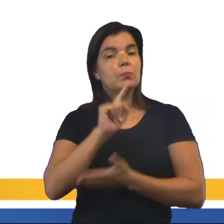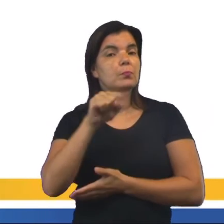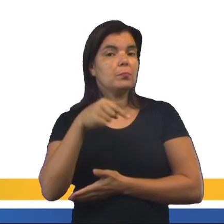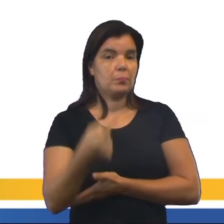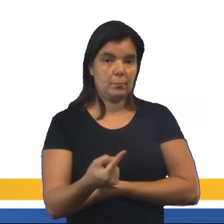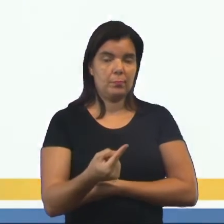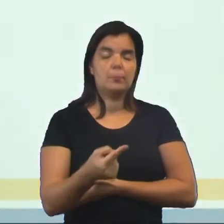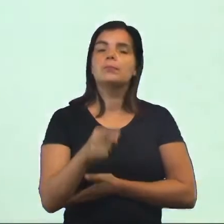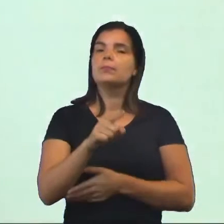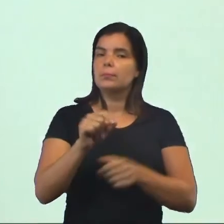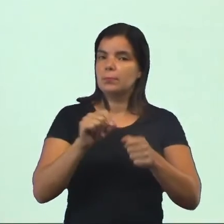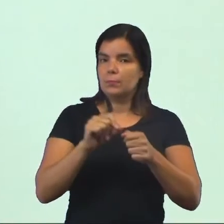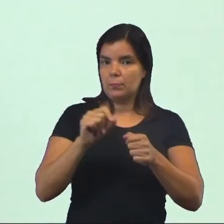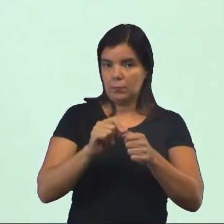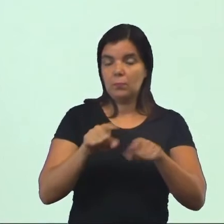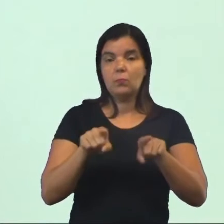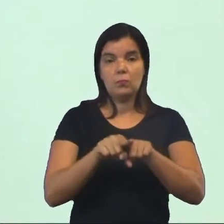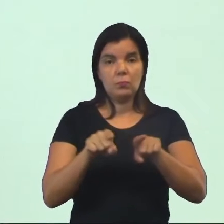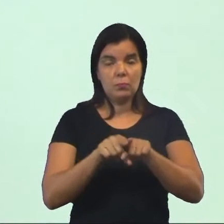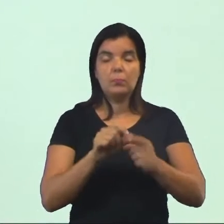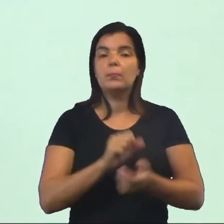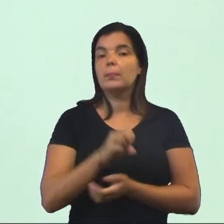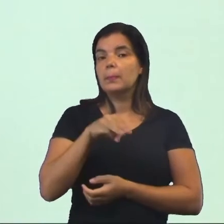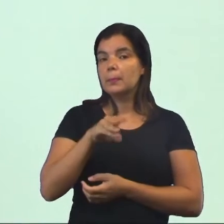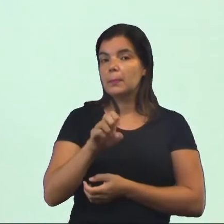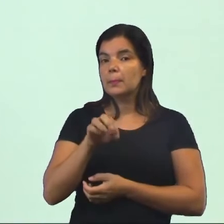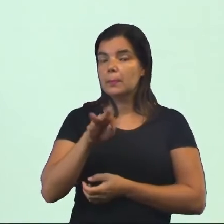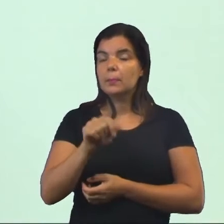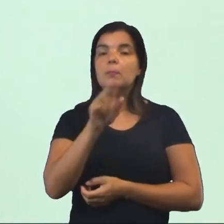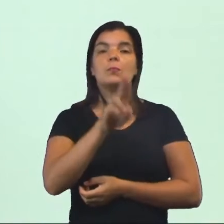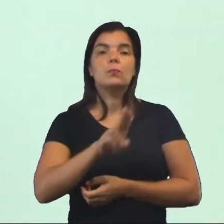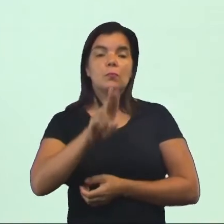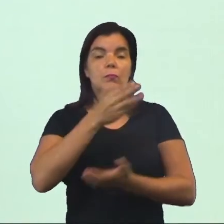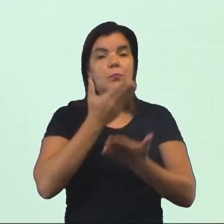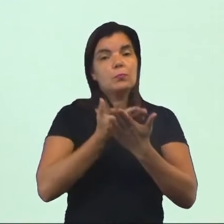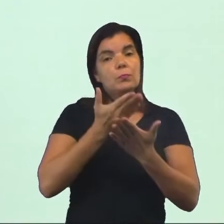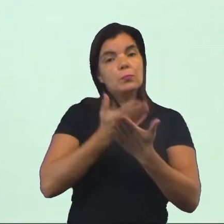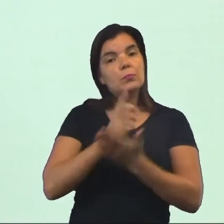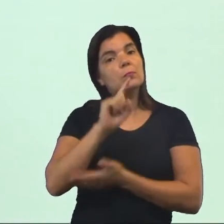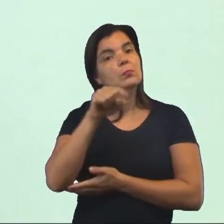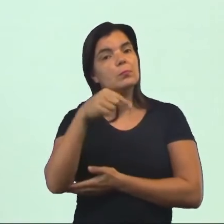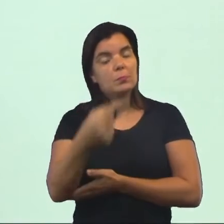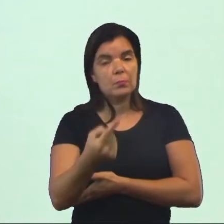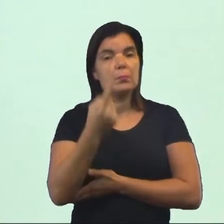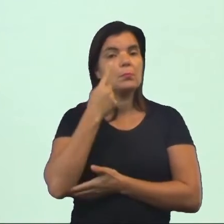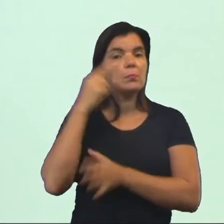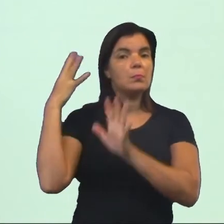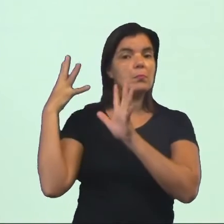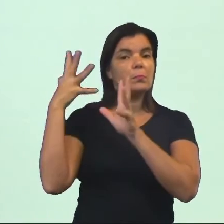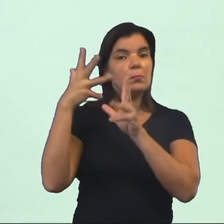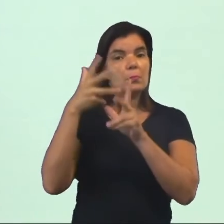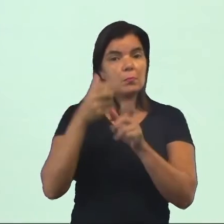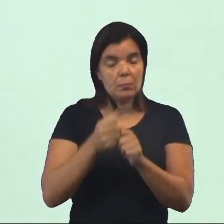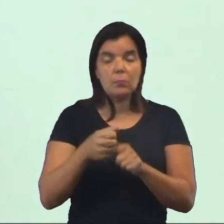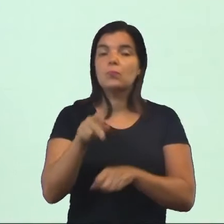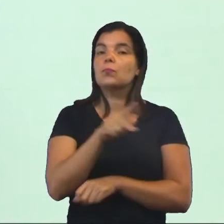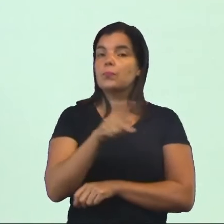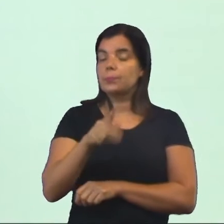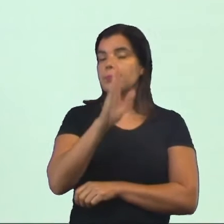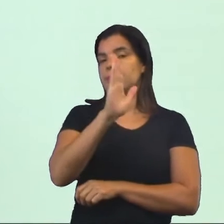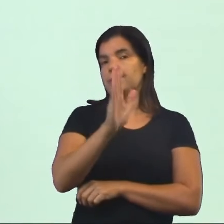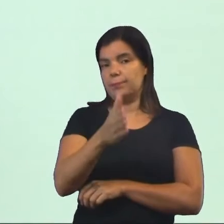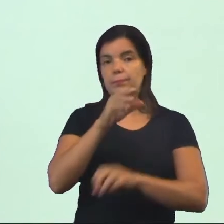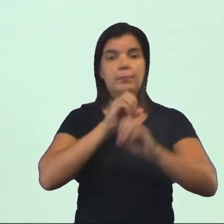posterior. Você faz um mapa mental, gente, é para usá-lo para estudar depois, para você revisar aquilo que o professor